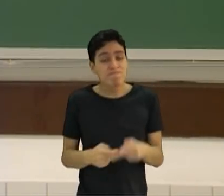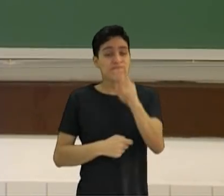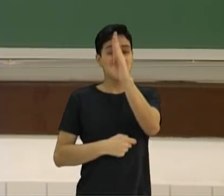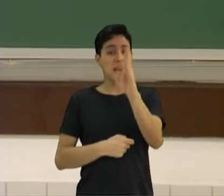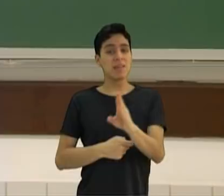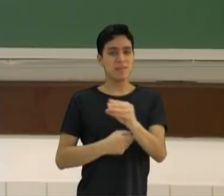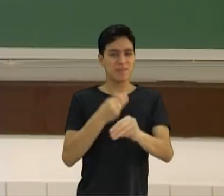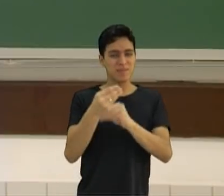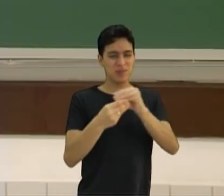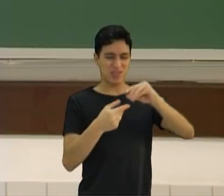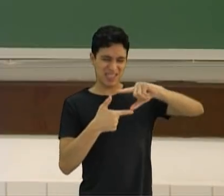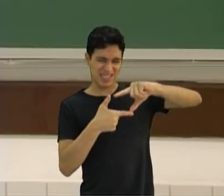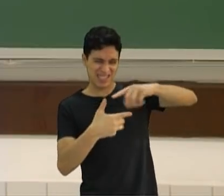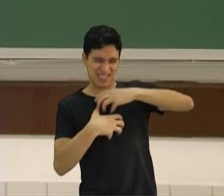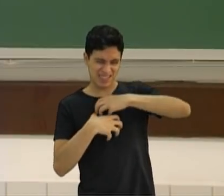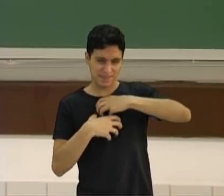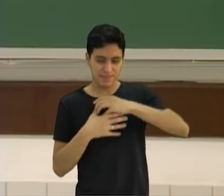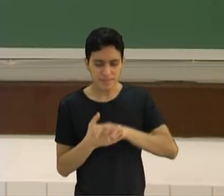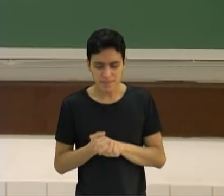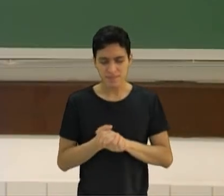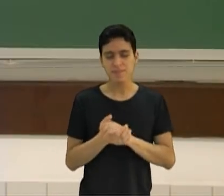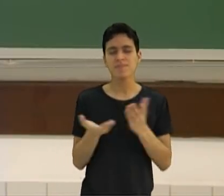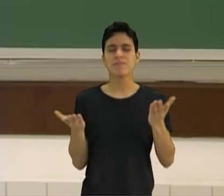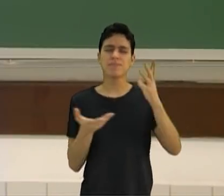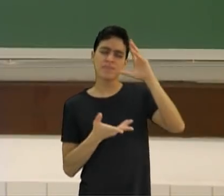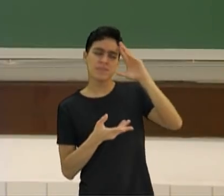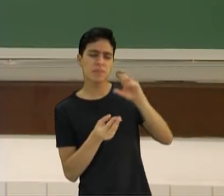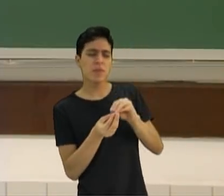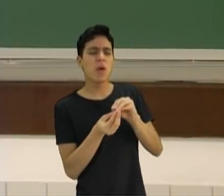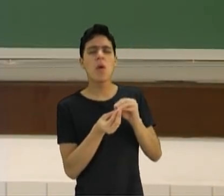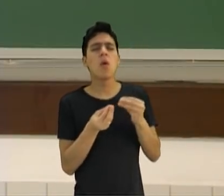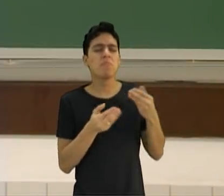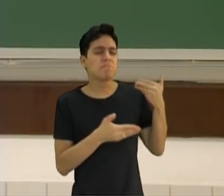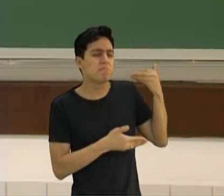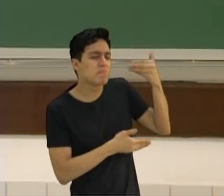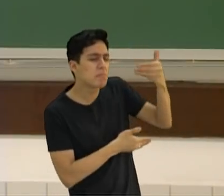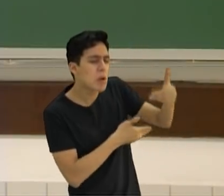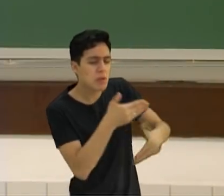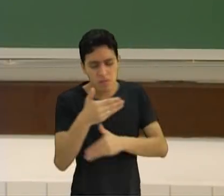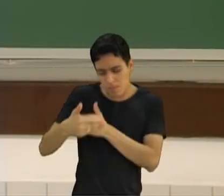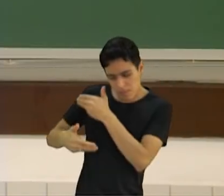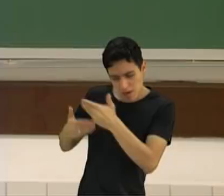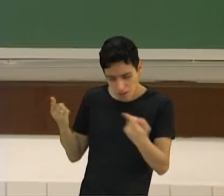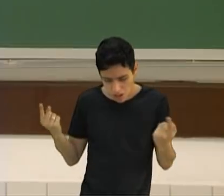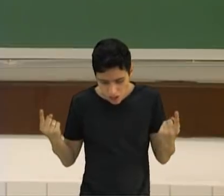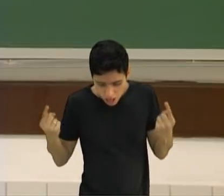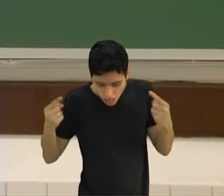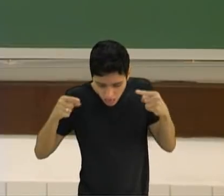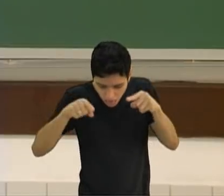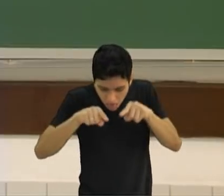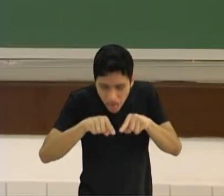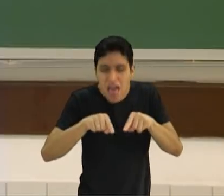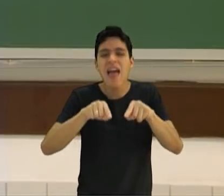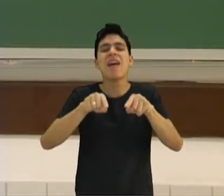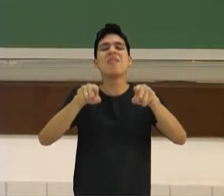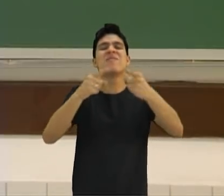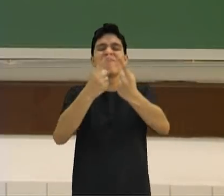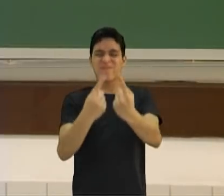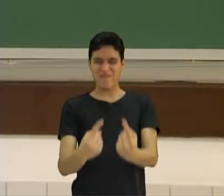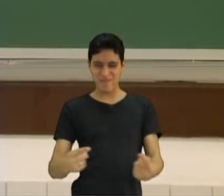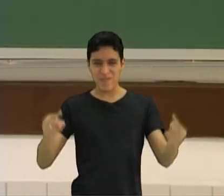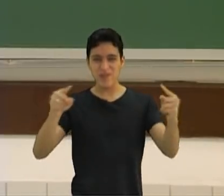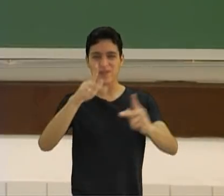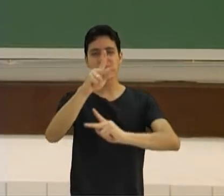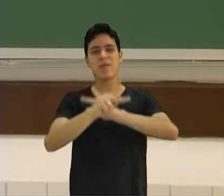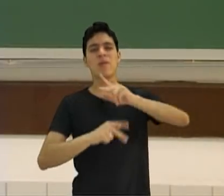os caminhos que a gente seguiu para a gente chegar no que a gente tem hoje, que é conhecido como música